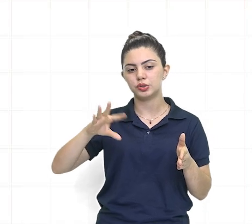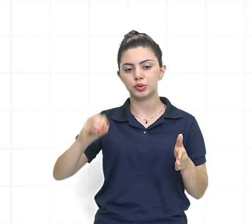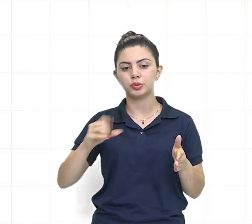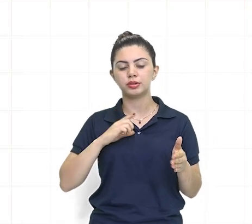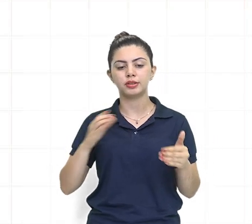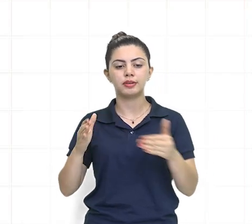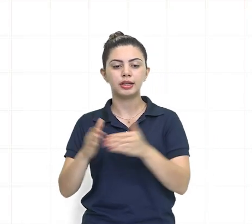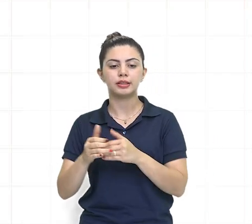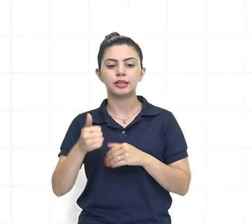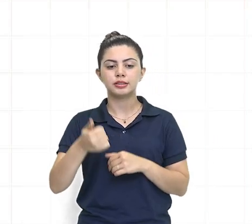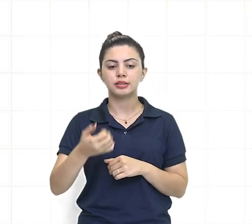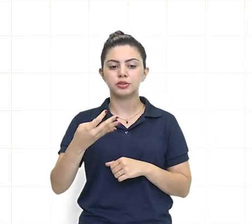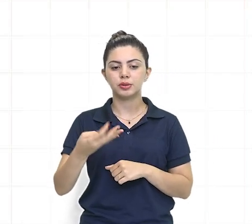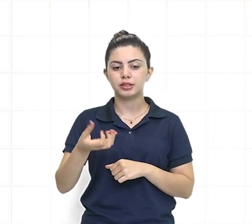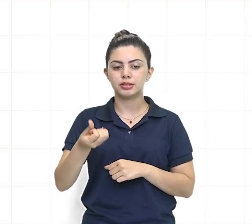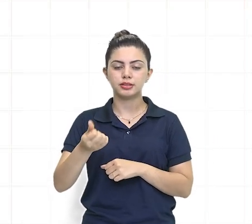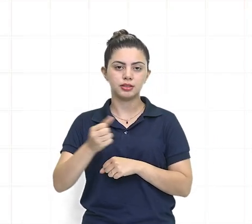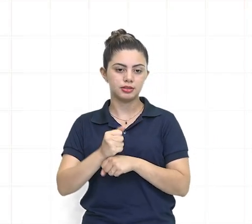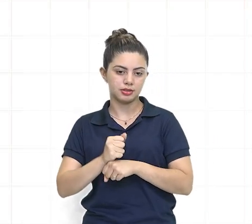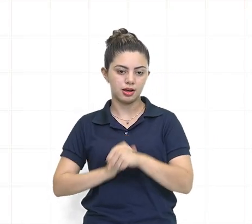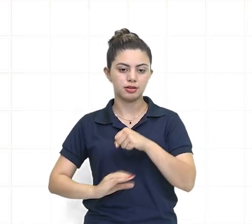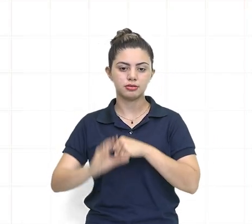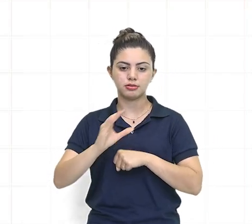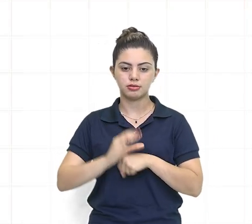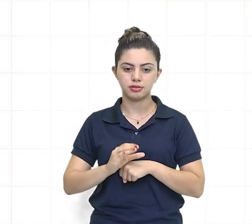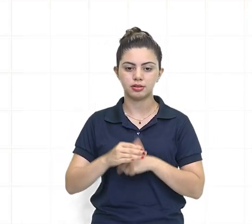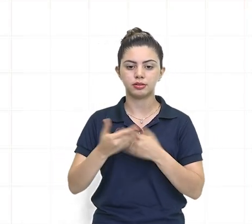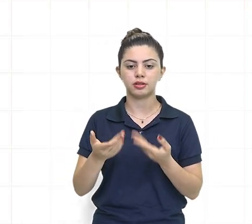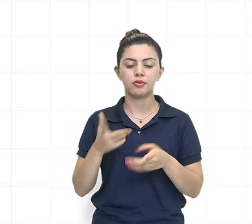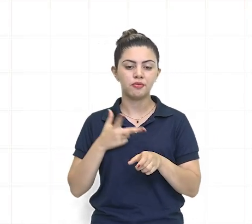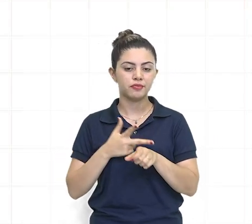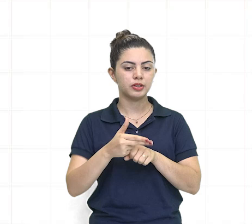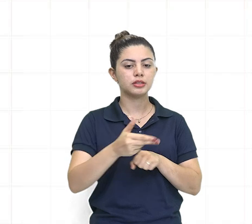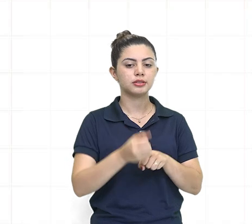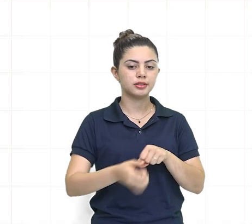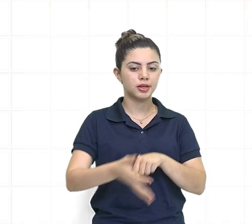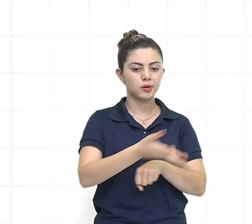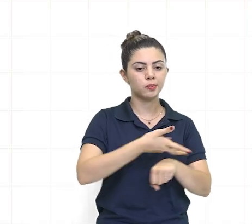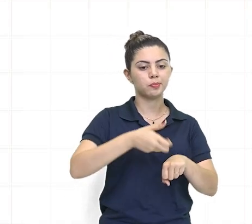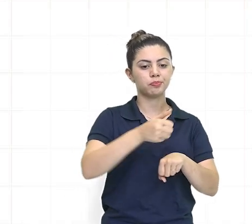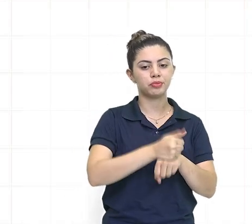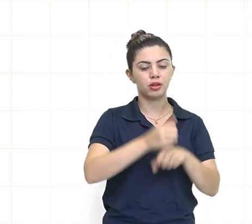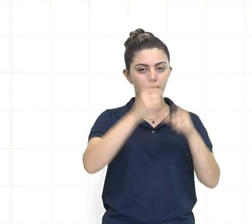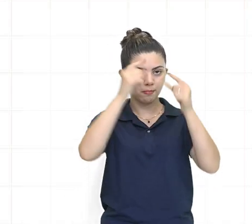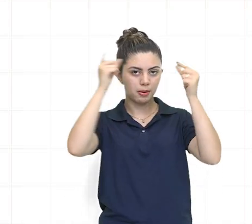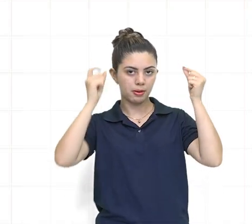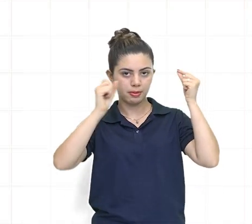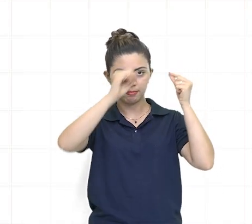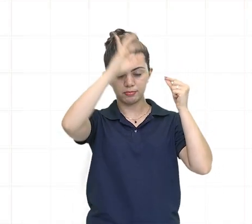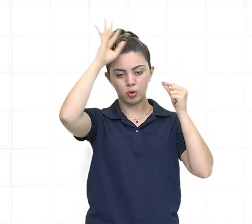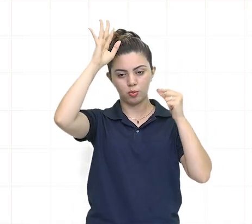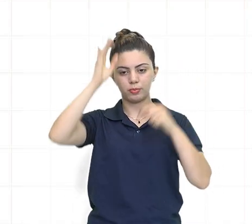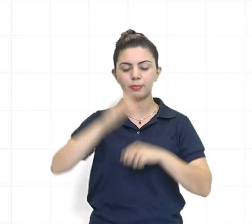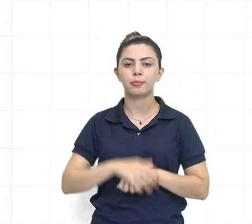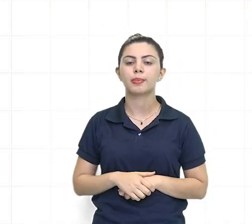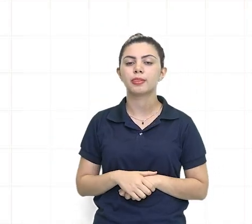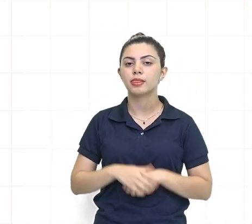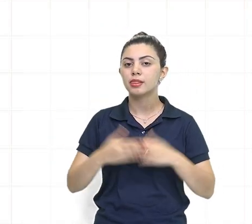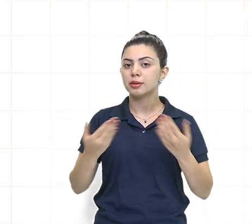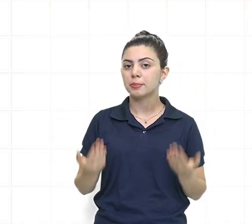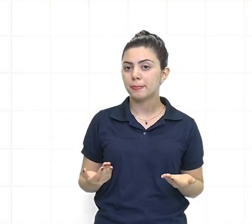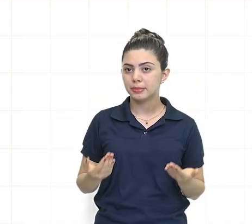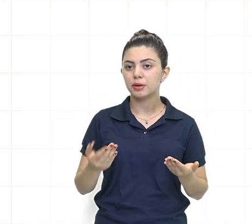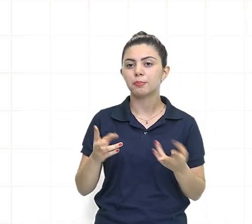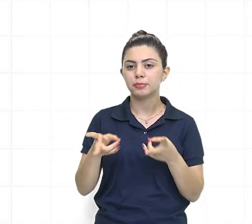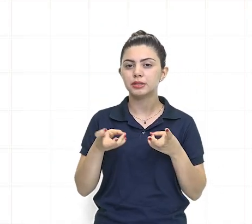até 146 a.C., conquista da Península Grega pelos romanos, né? Então, nós temos